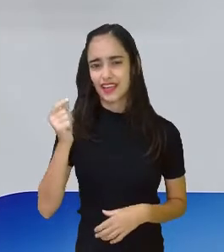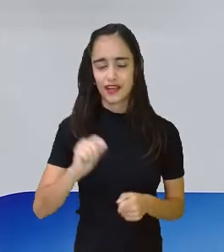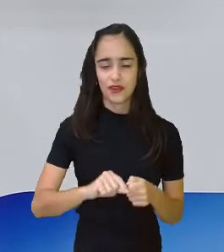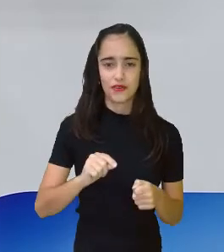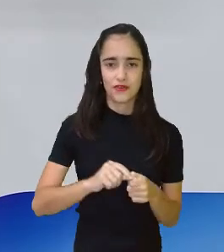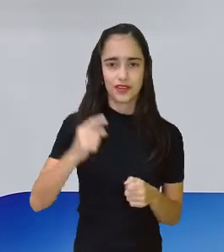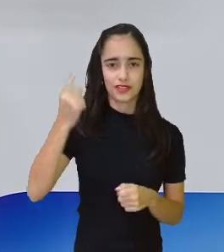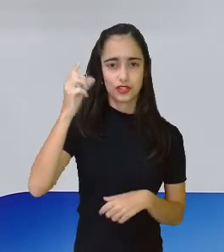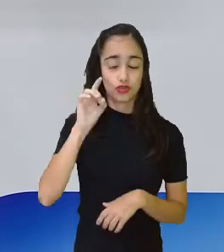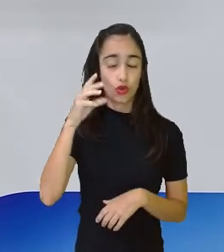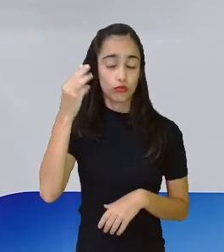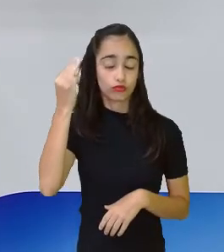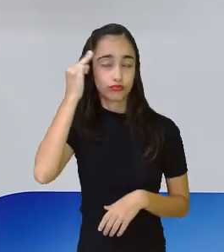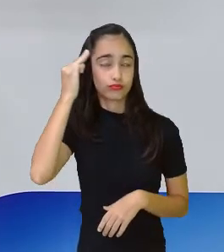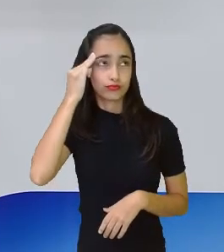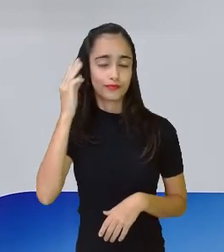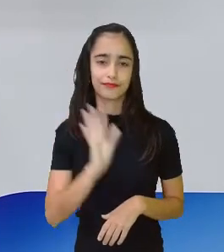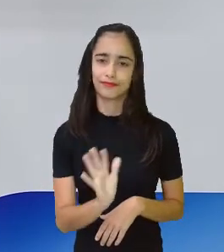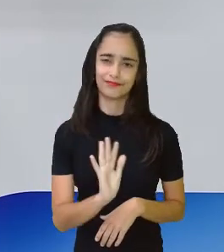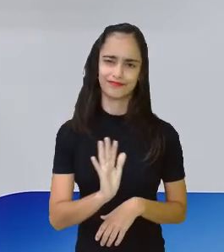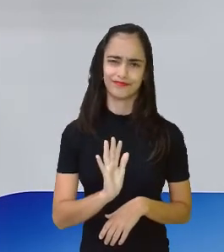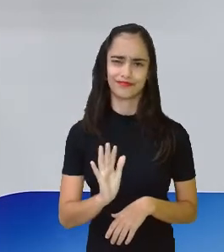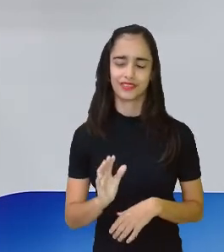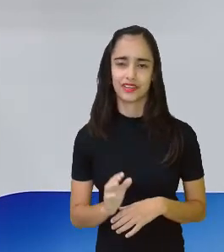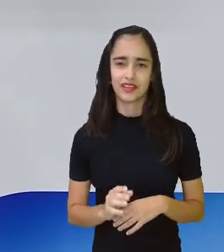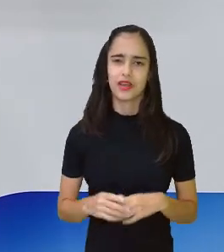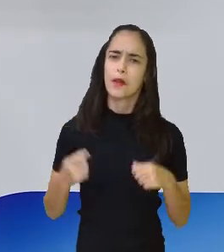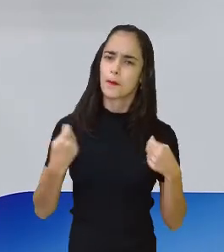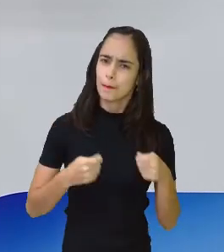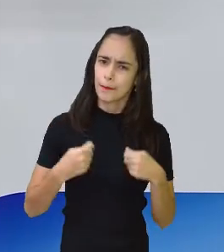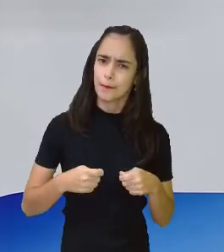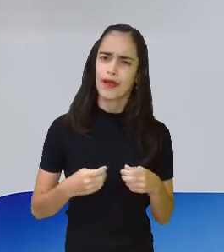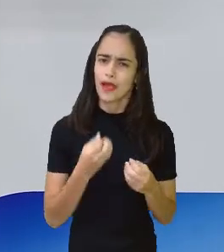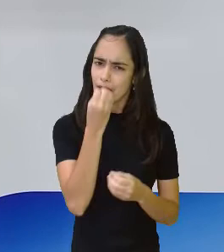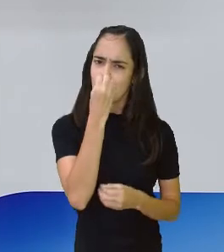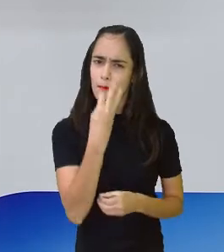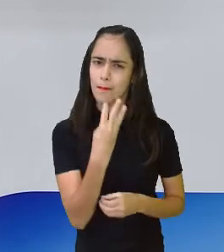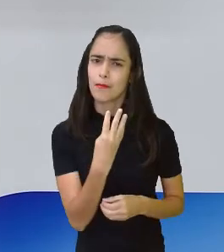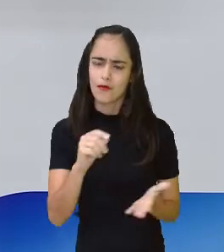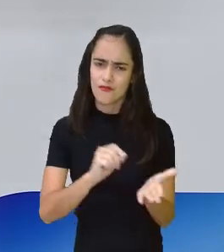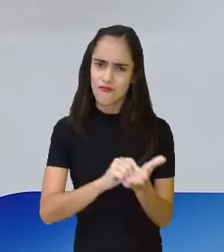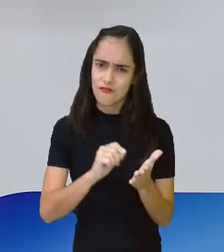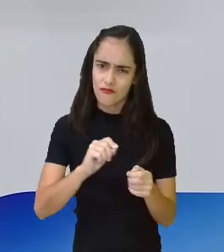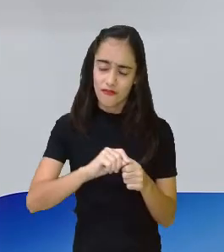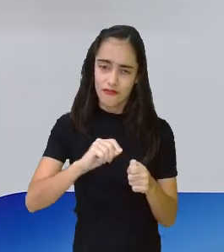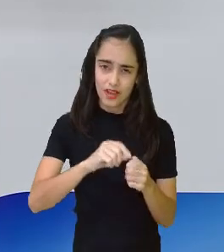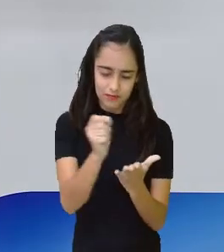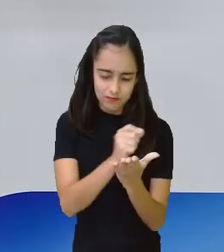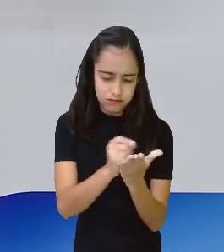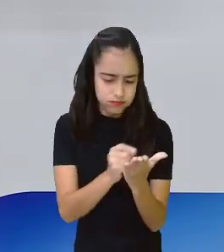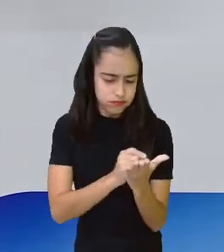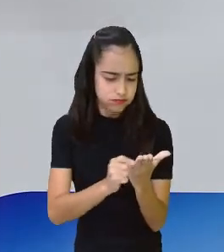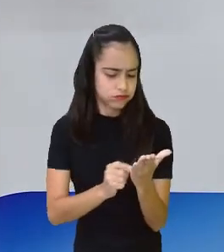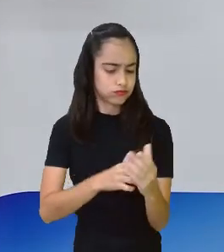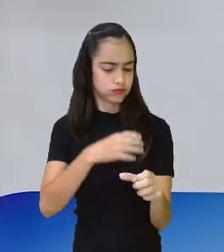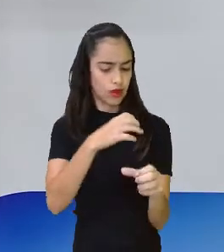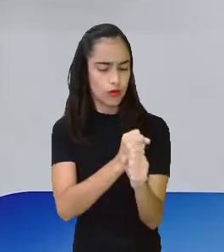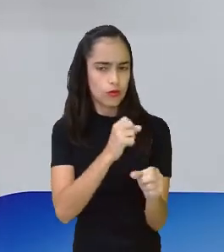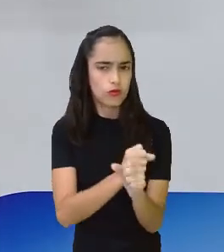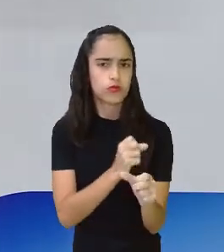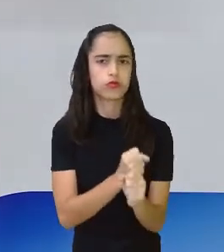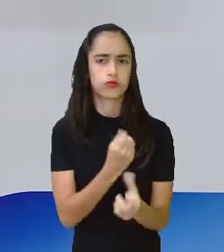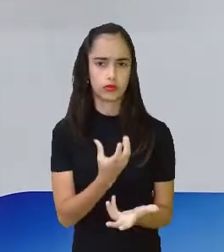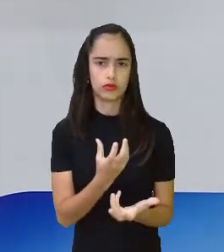resolver de cabeça um pouco depois. Garante a tua pontuação. Faz a